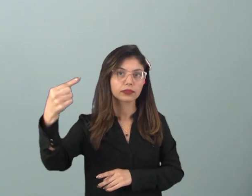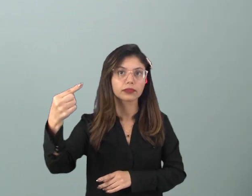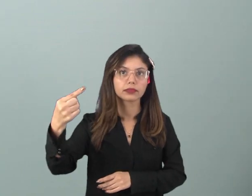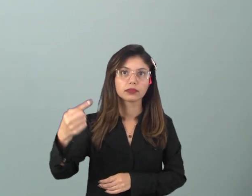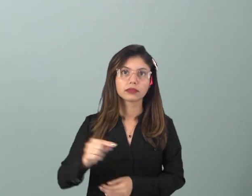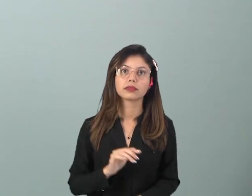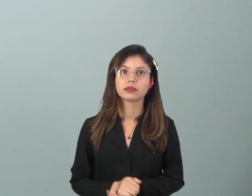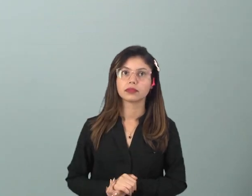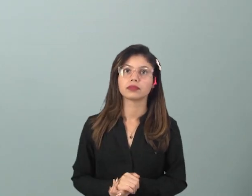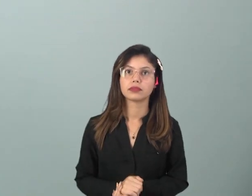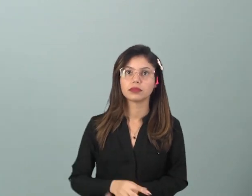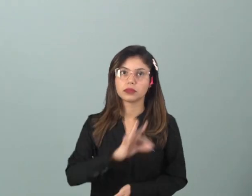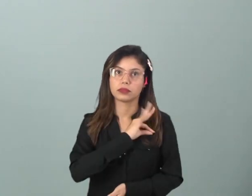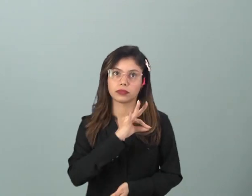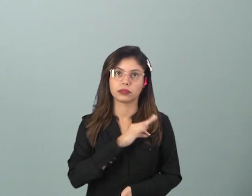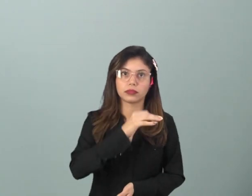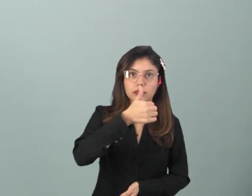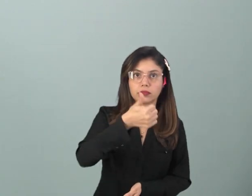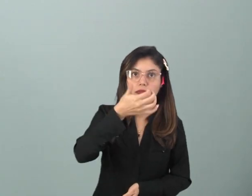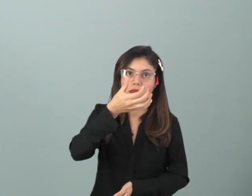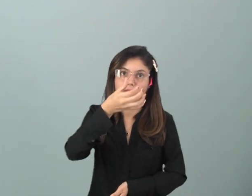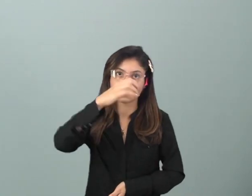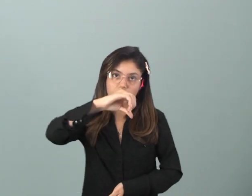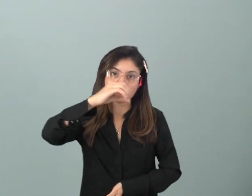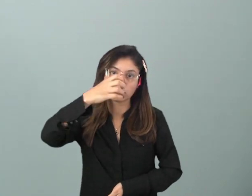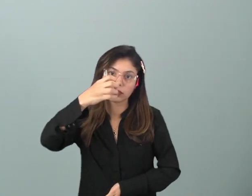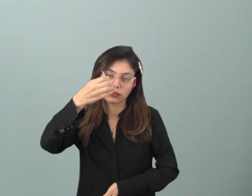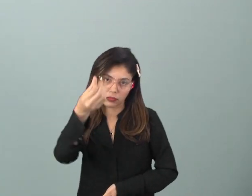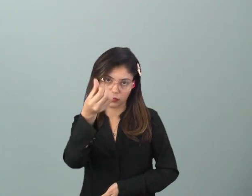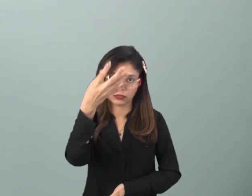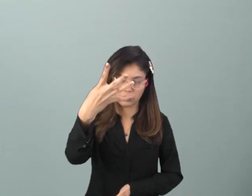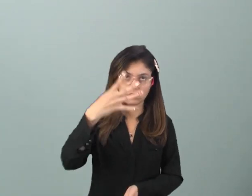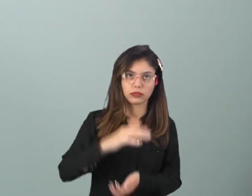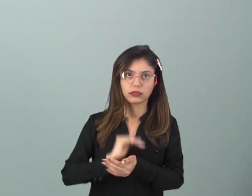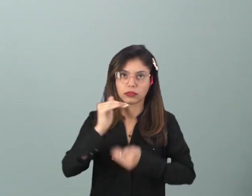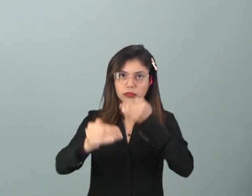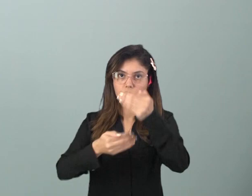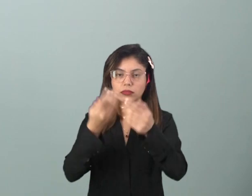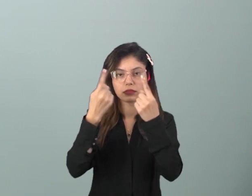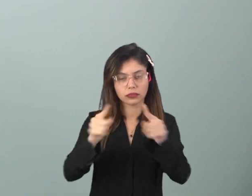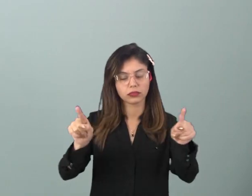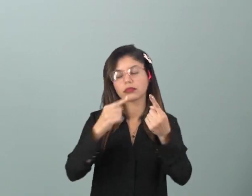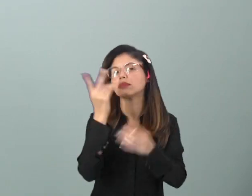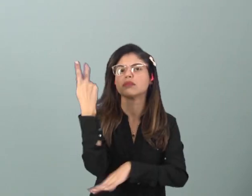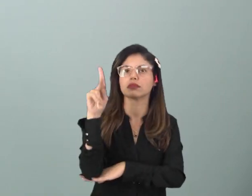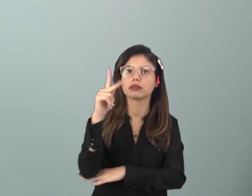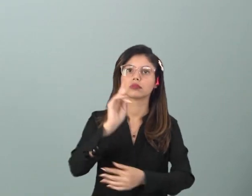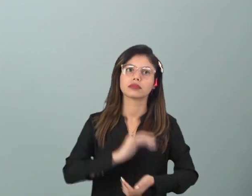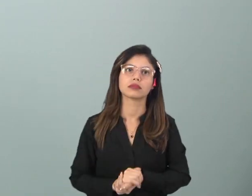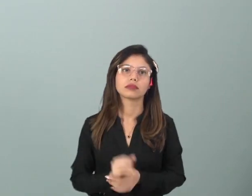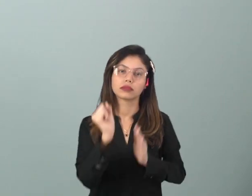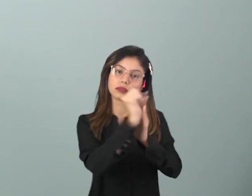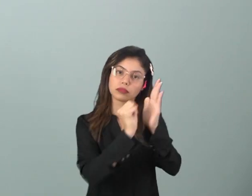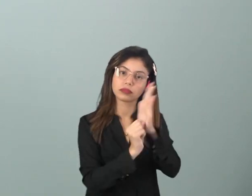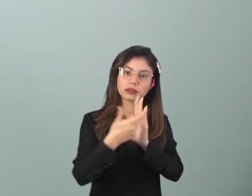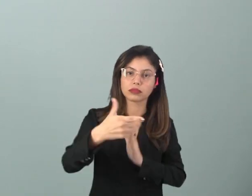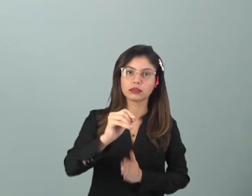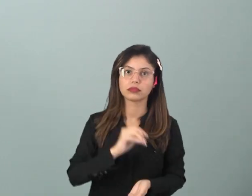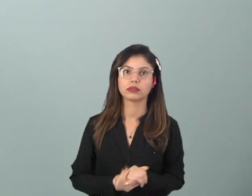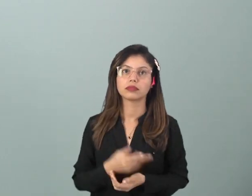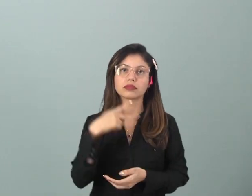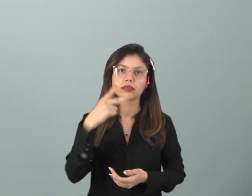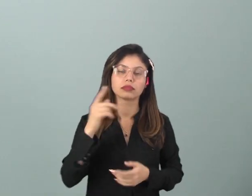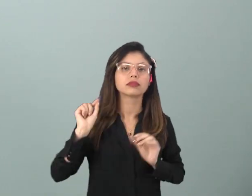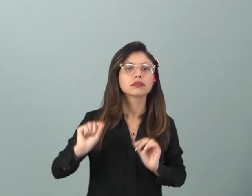golpe militar de 1964. Então, foi a música desenvolvida nesse período do século XX. E nós